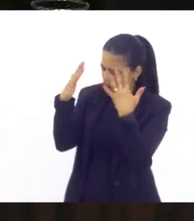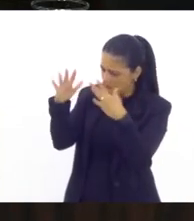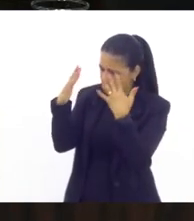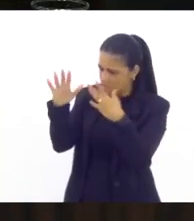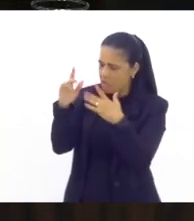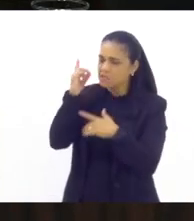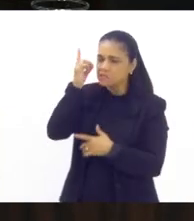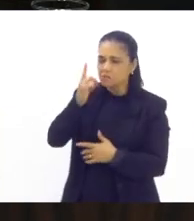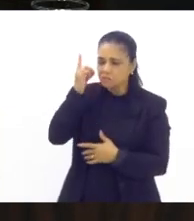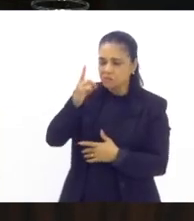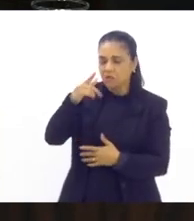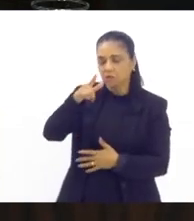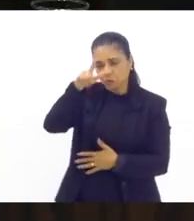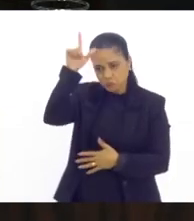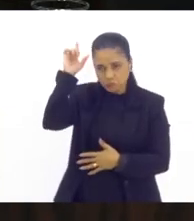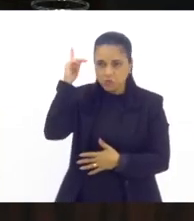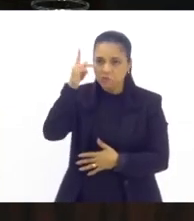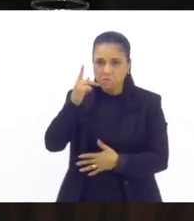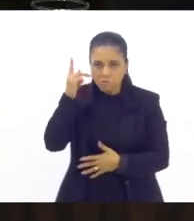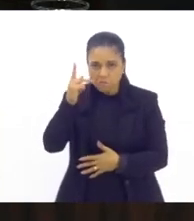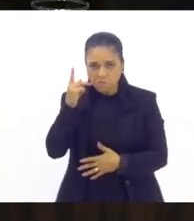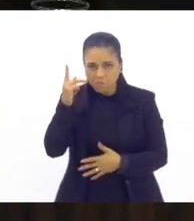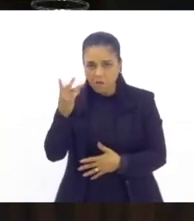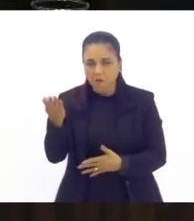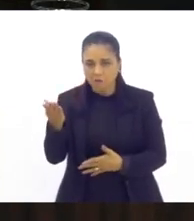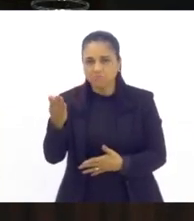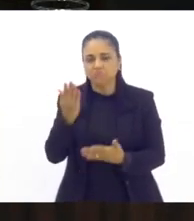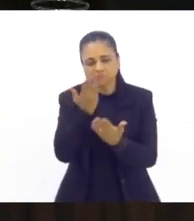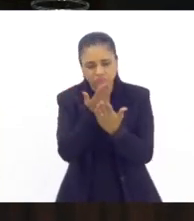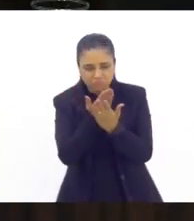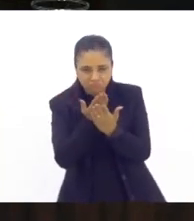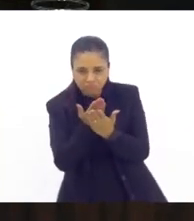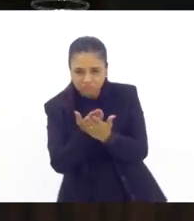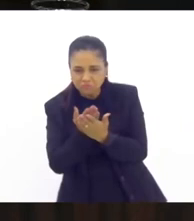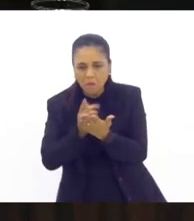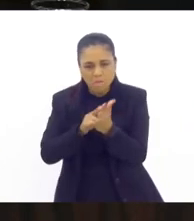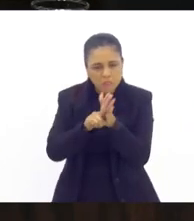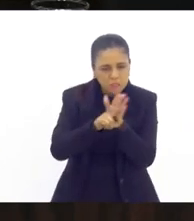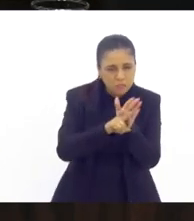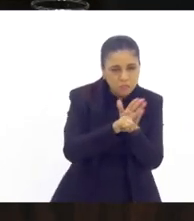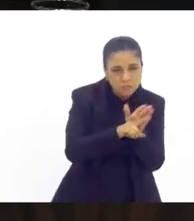Parabéns aí, deputado Luiz Paulo, deputado estudioso aí, né? Está sempre